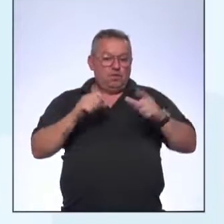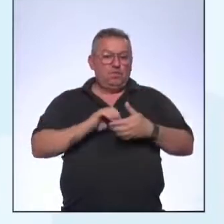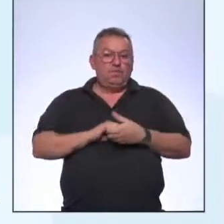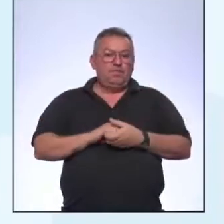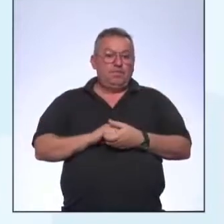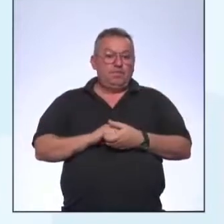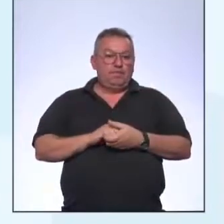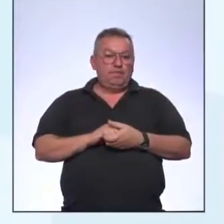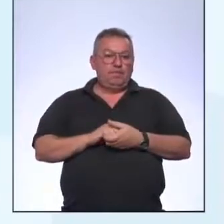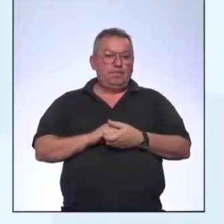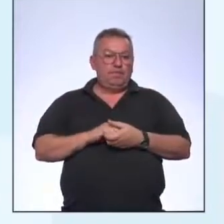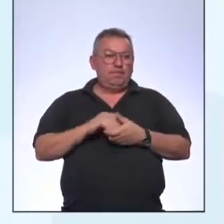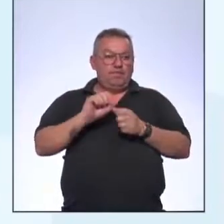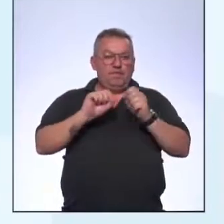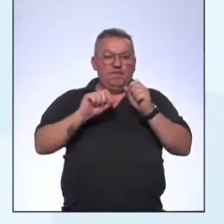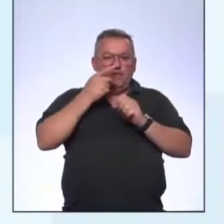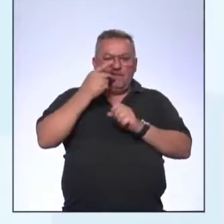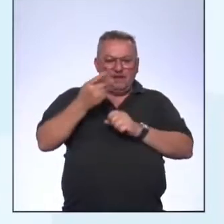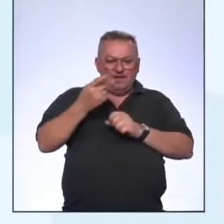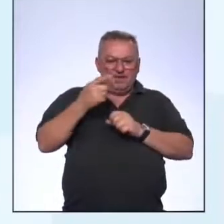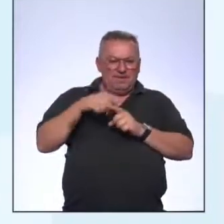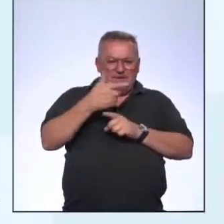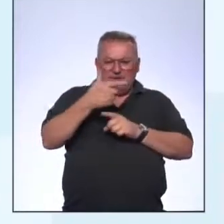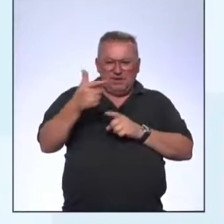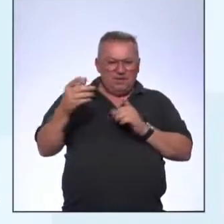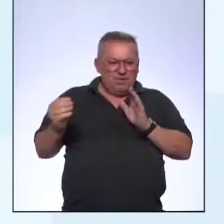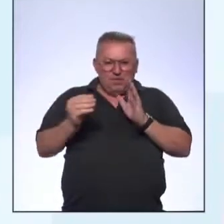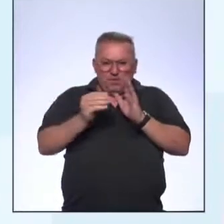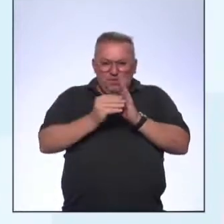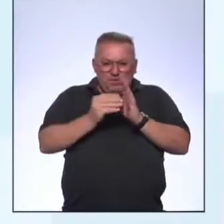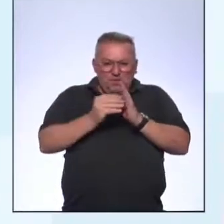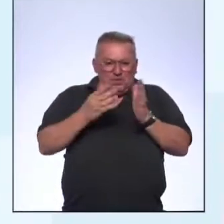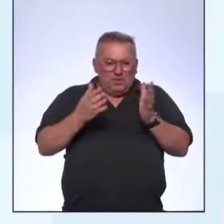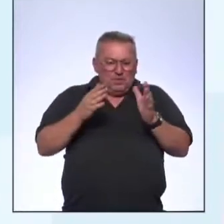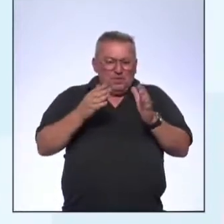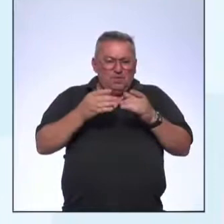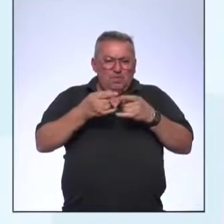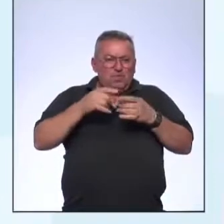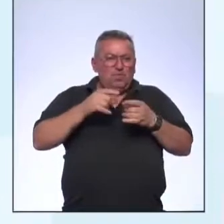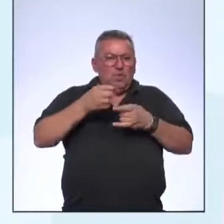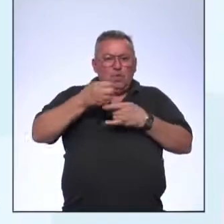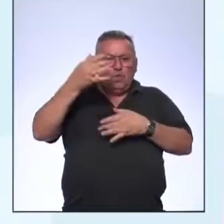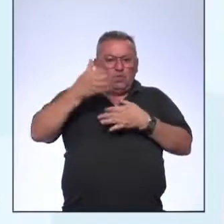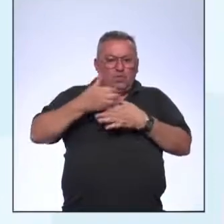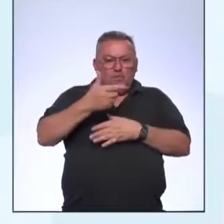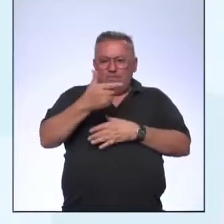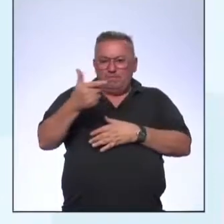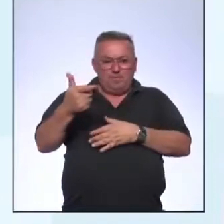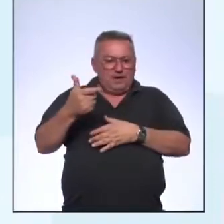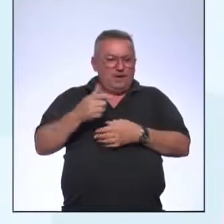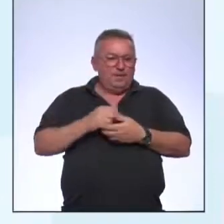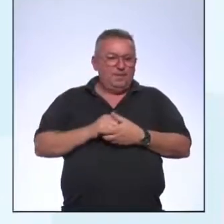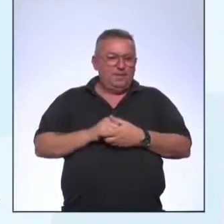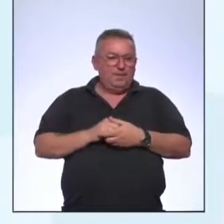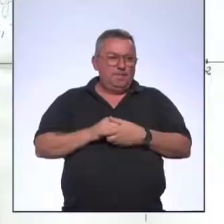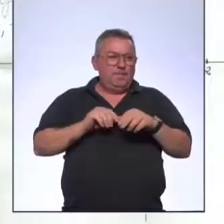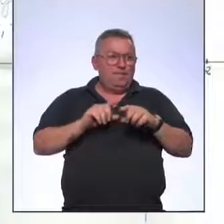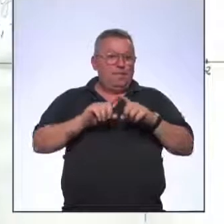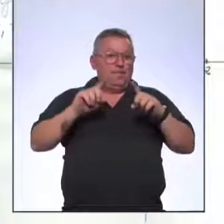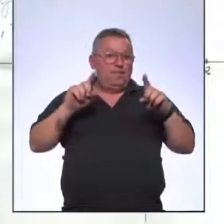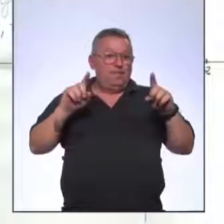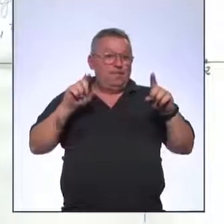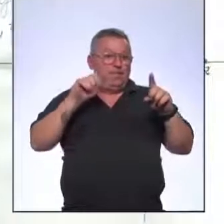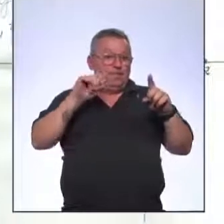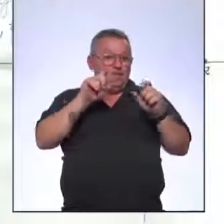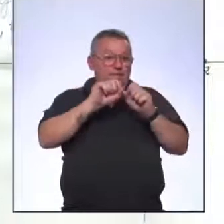função aí vocês vão falar mais Alessandra eu não tenho como colocar isso daí no chat com certeza que não mas